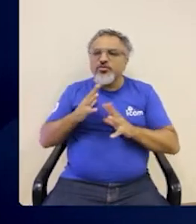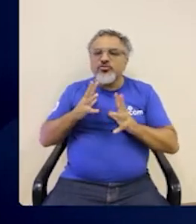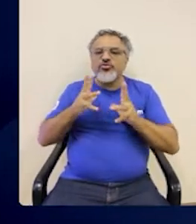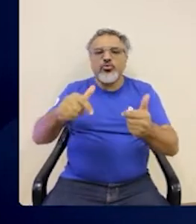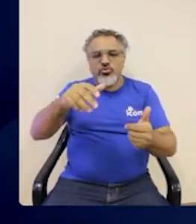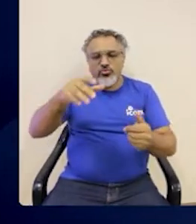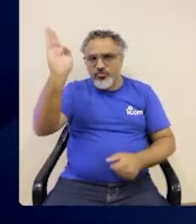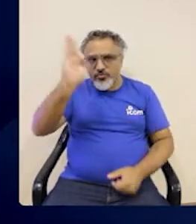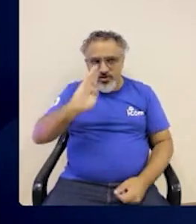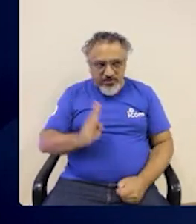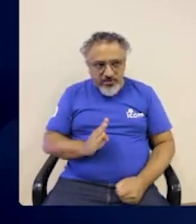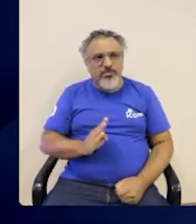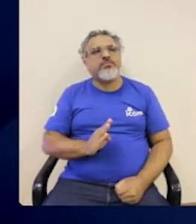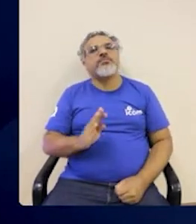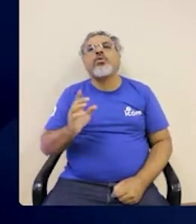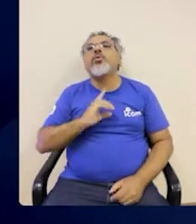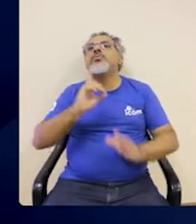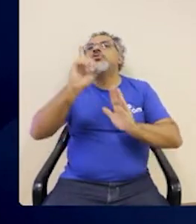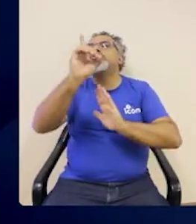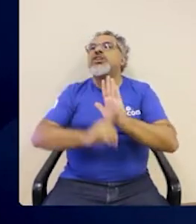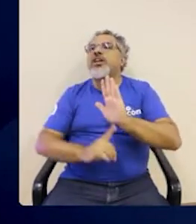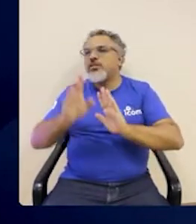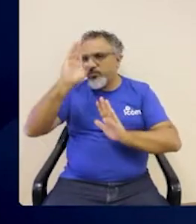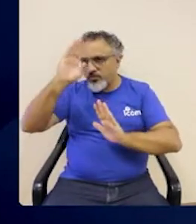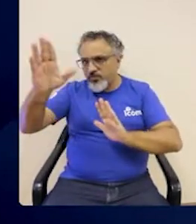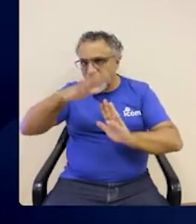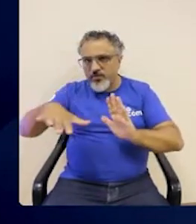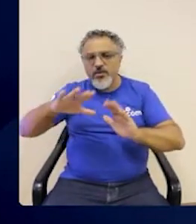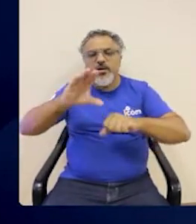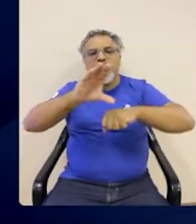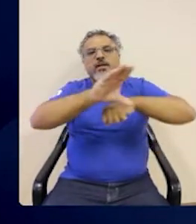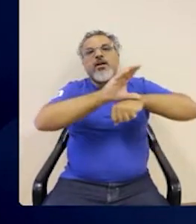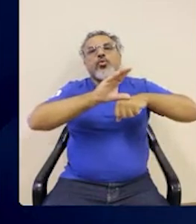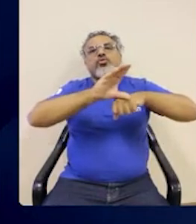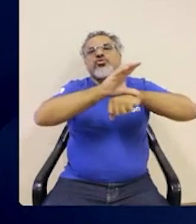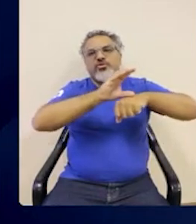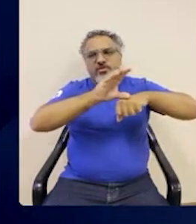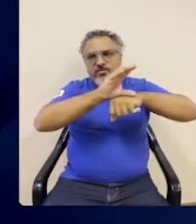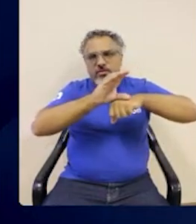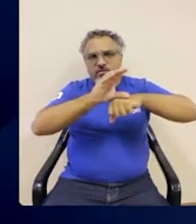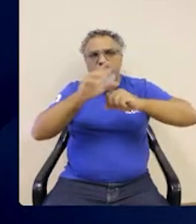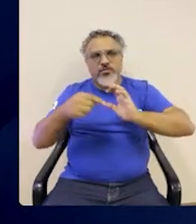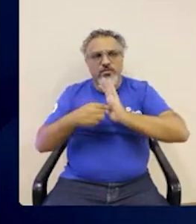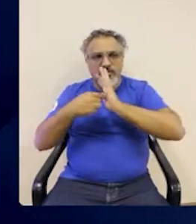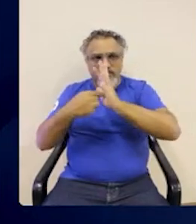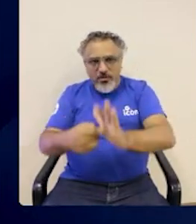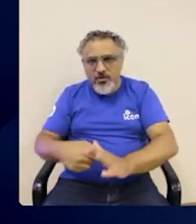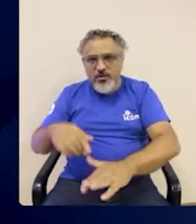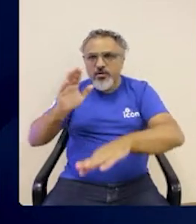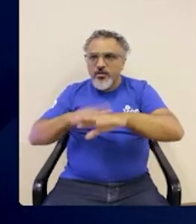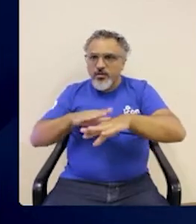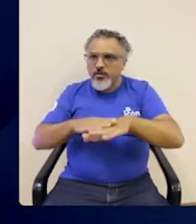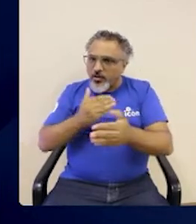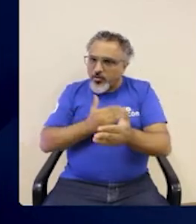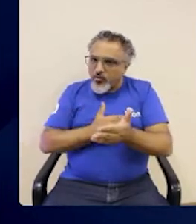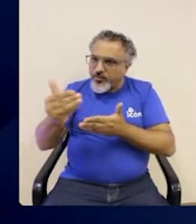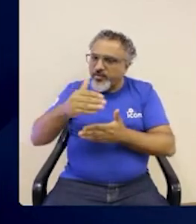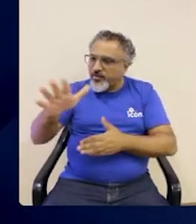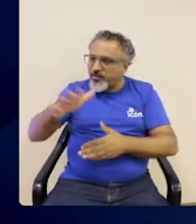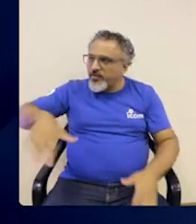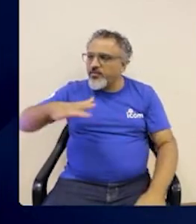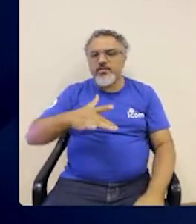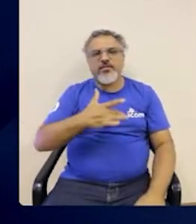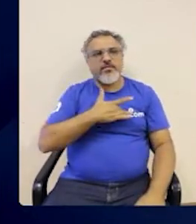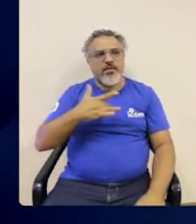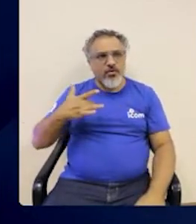Brasil, e aí é colocado como um direito fundamental expresso na Constituição. Trazer isso, resgatar isso, quando a gente vai começar a falar de saúde, de